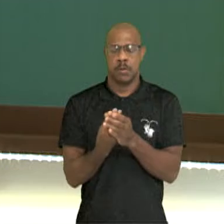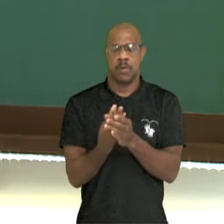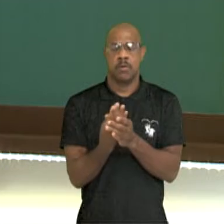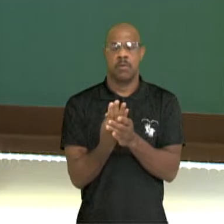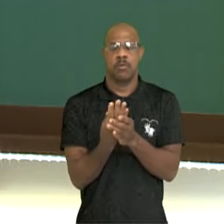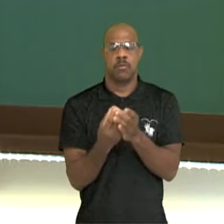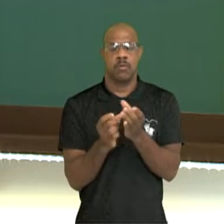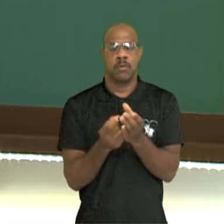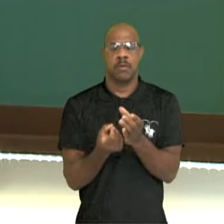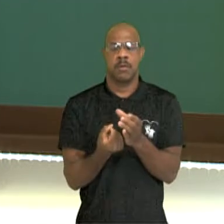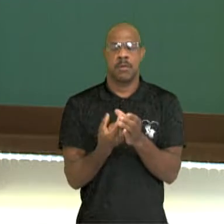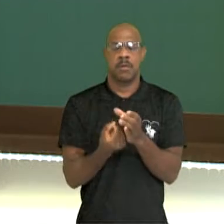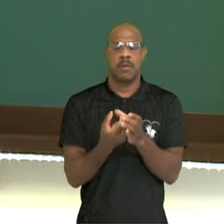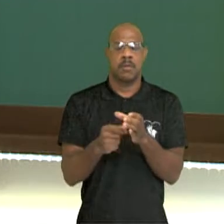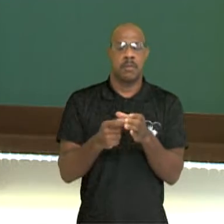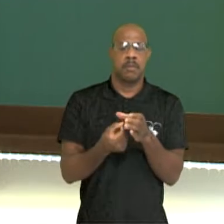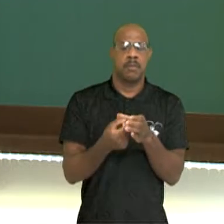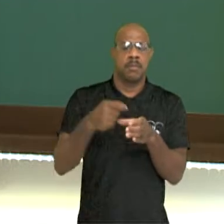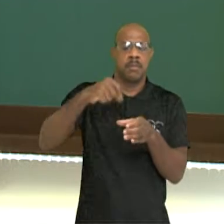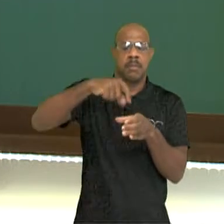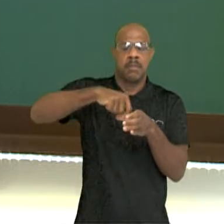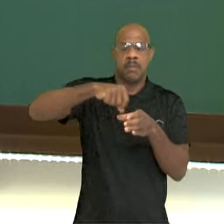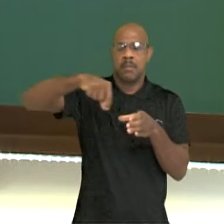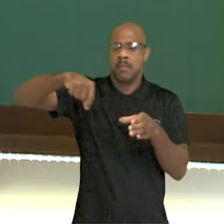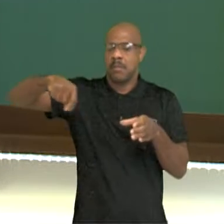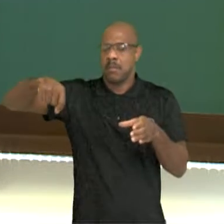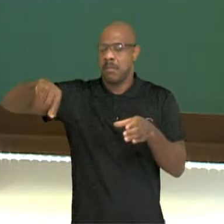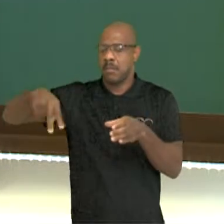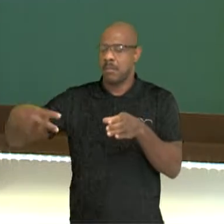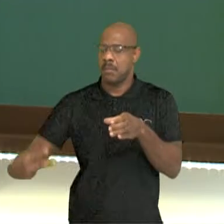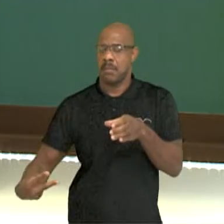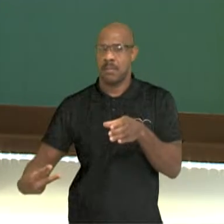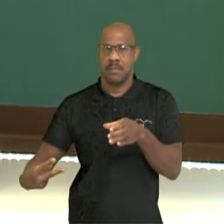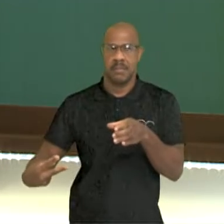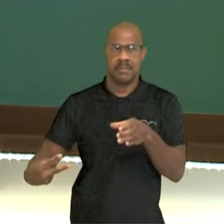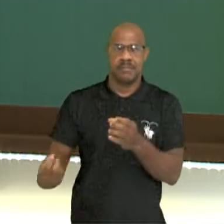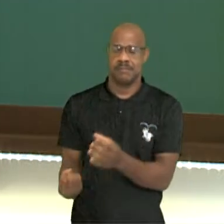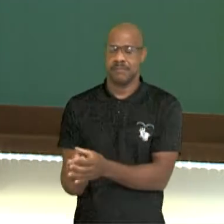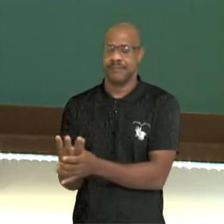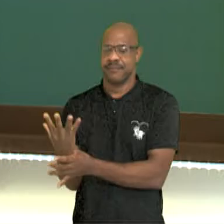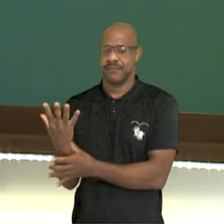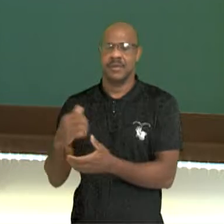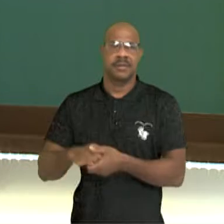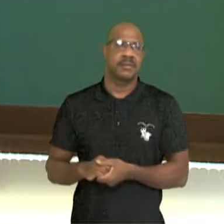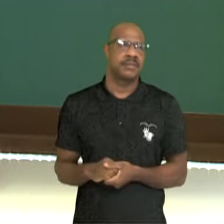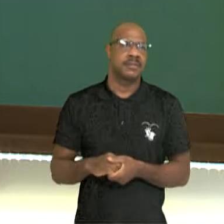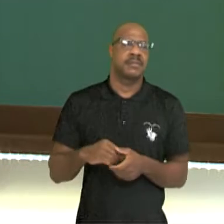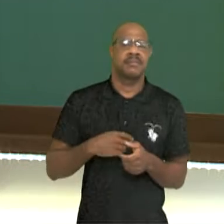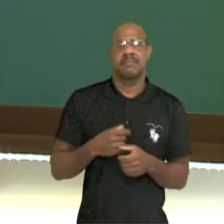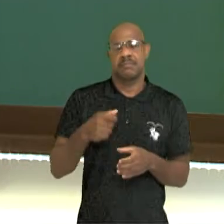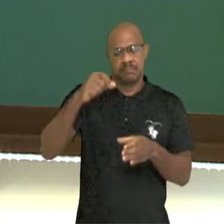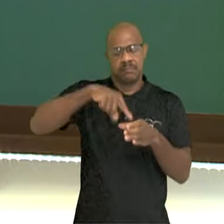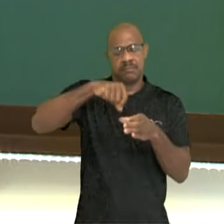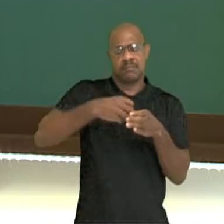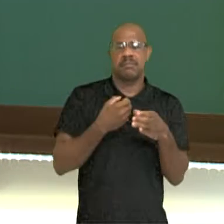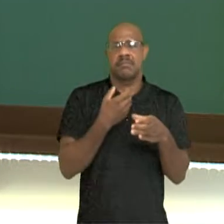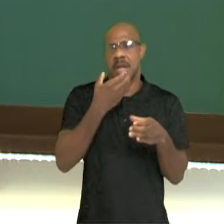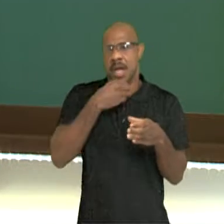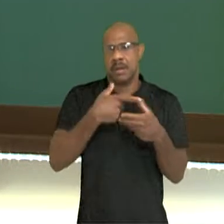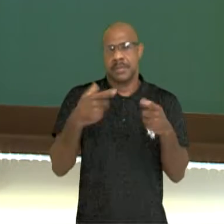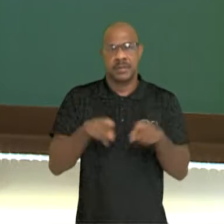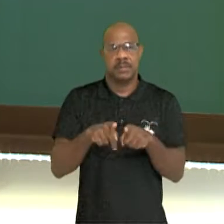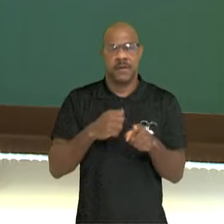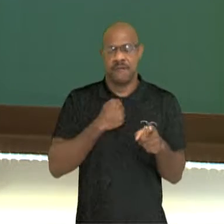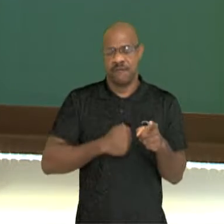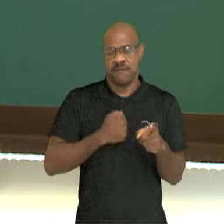sementes em locais distantes da planta original, seja através da semente ou através das suas